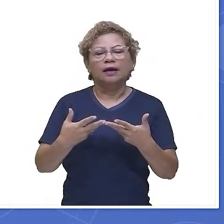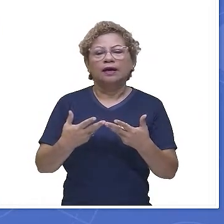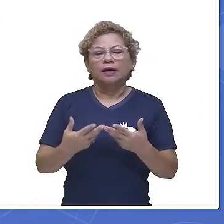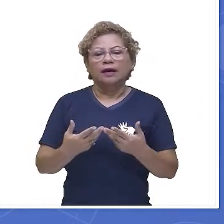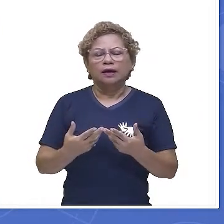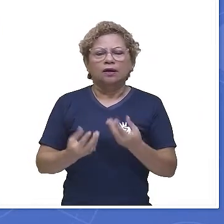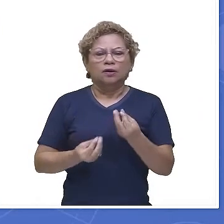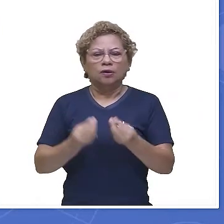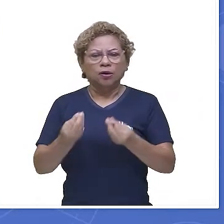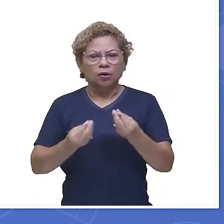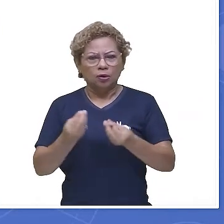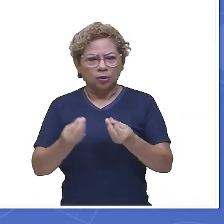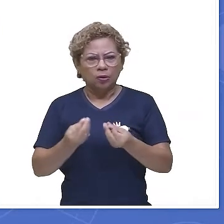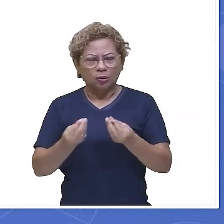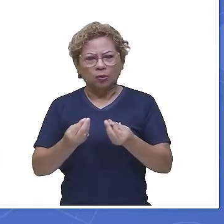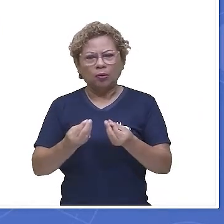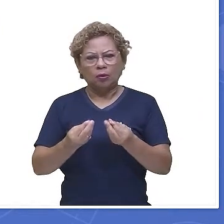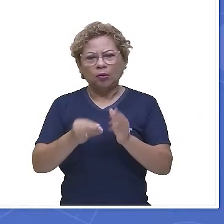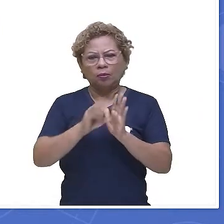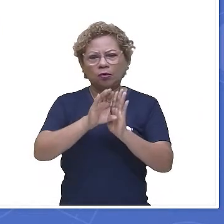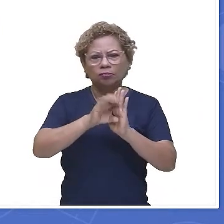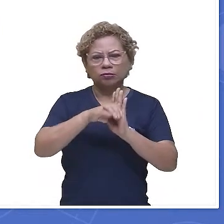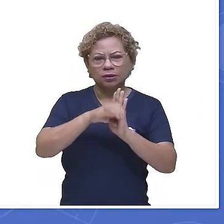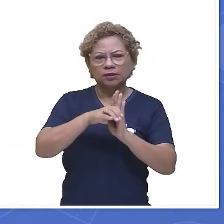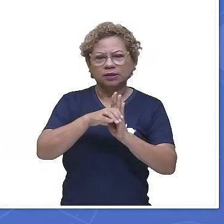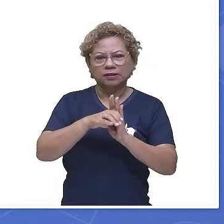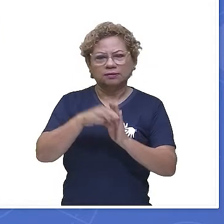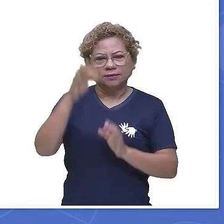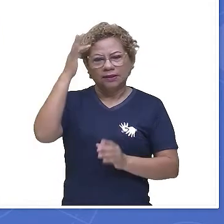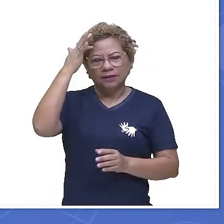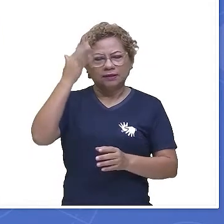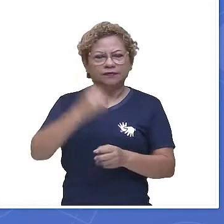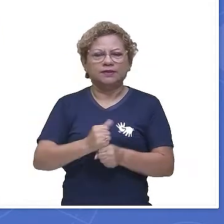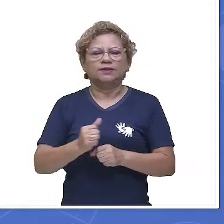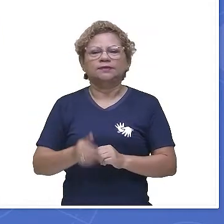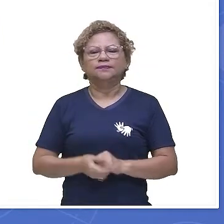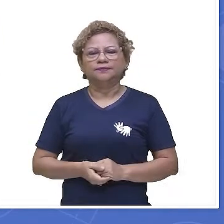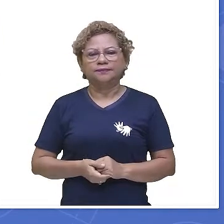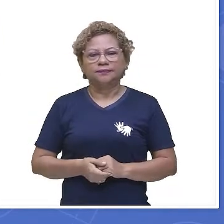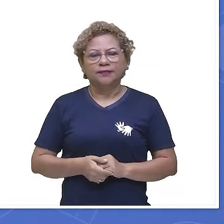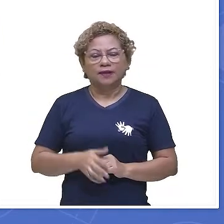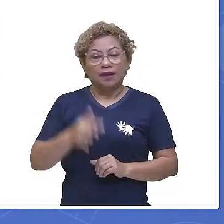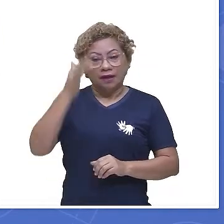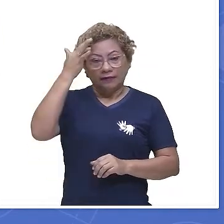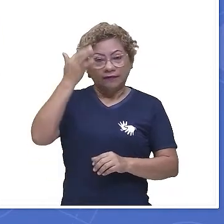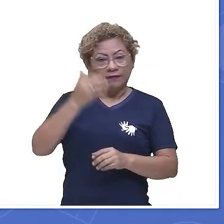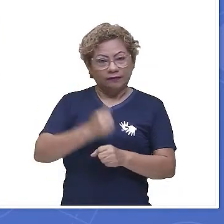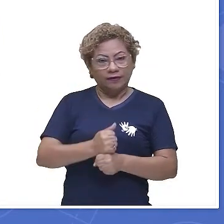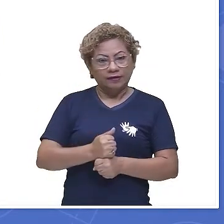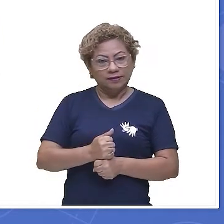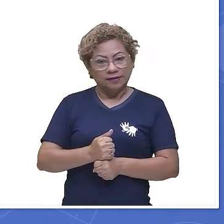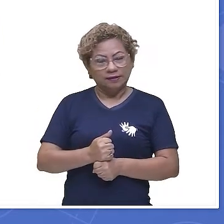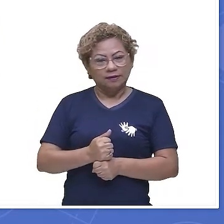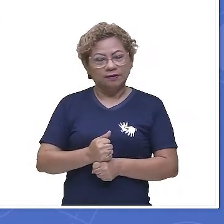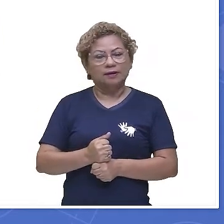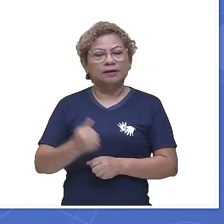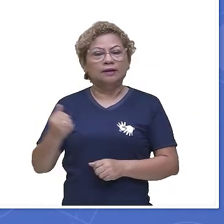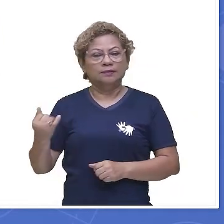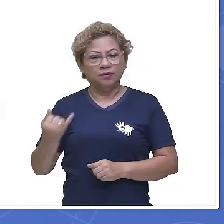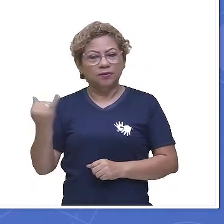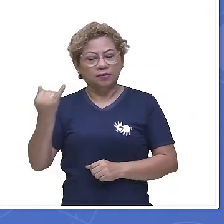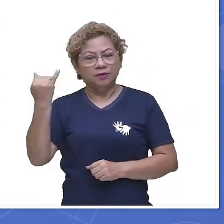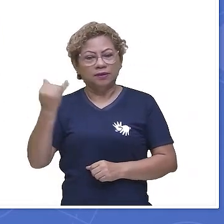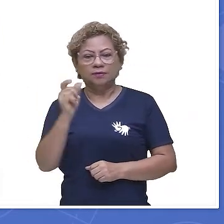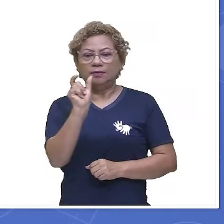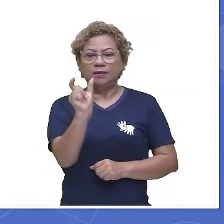Vamos começar então com a definição do que é a física. Física é um termo de origem do